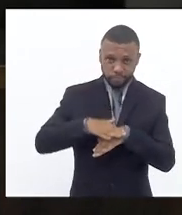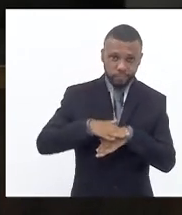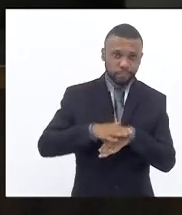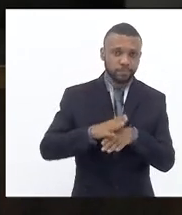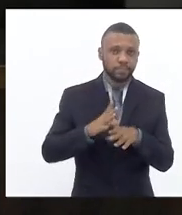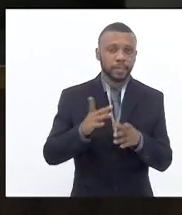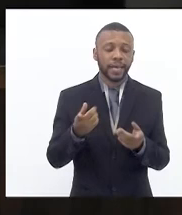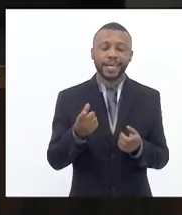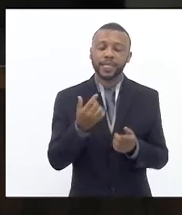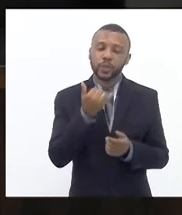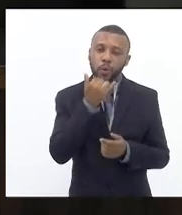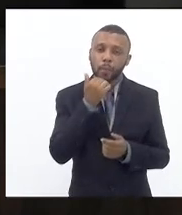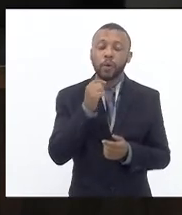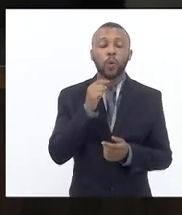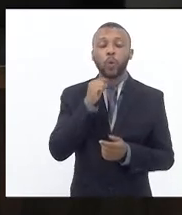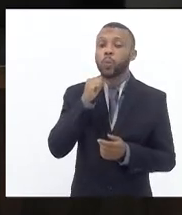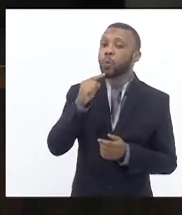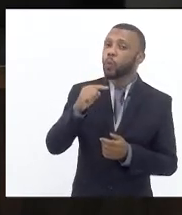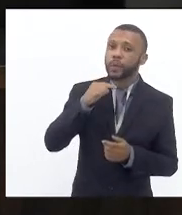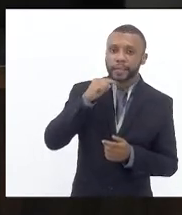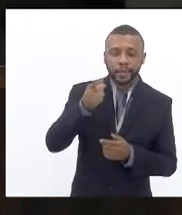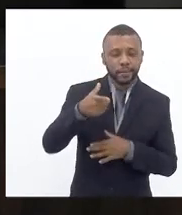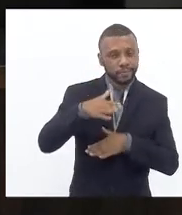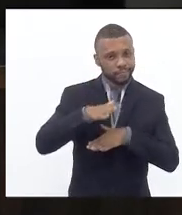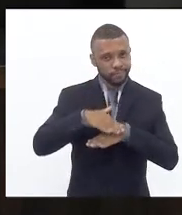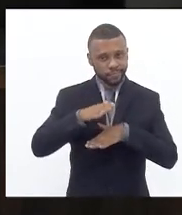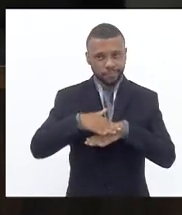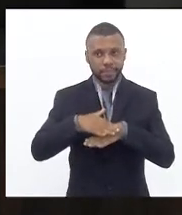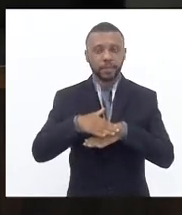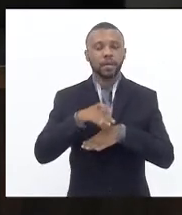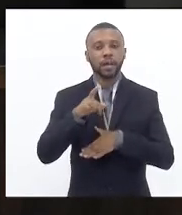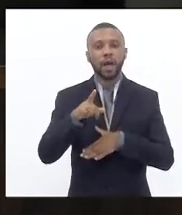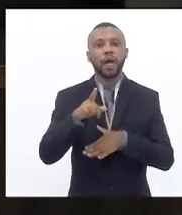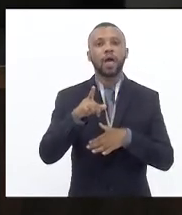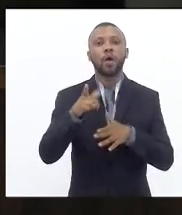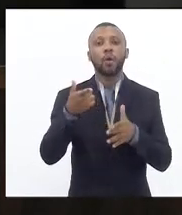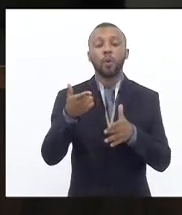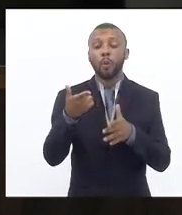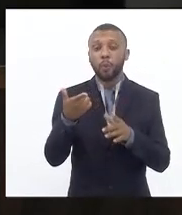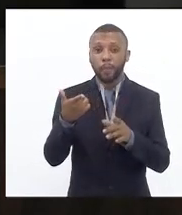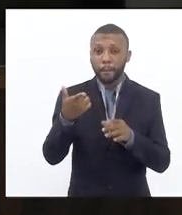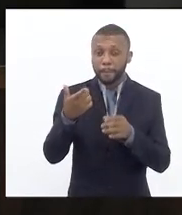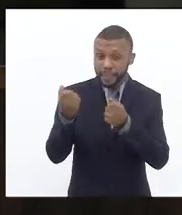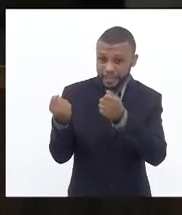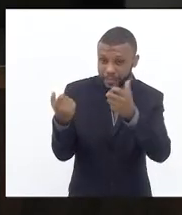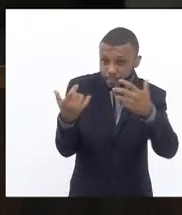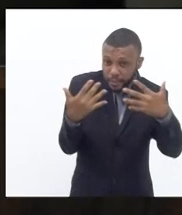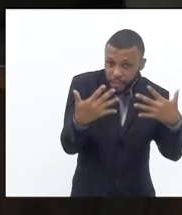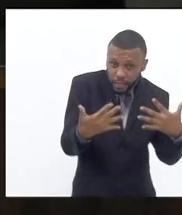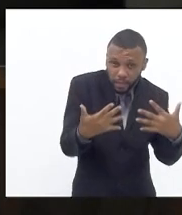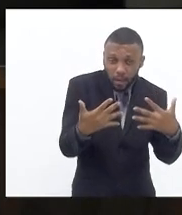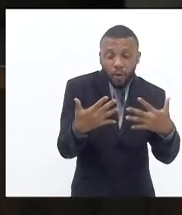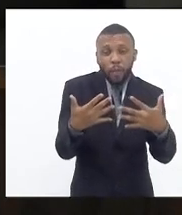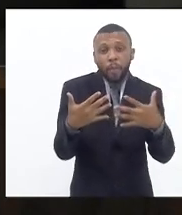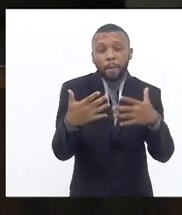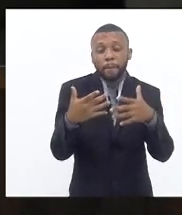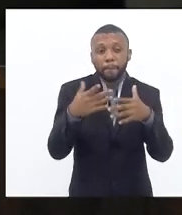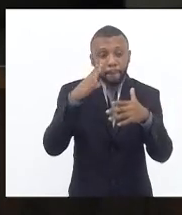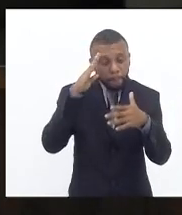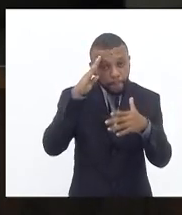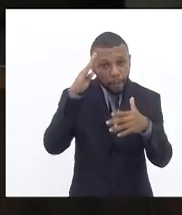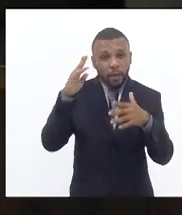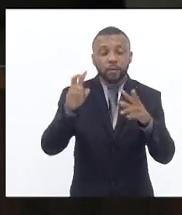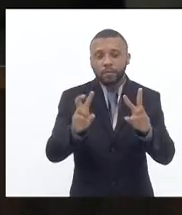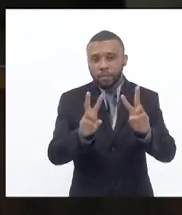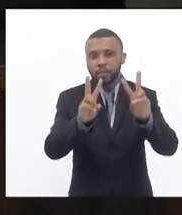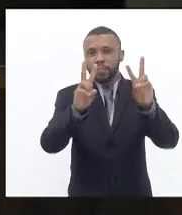e eu não consegui fazer é um uma ponte maior uma explicação maior sobre o tema